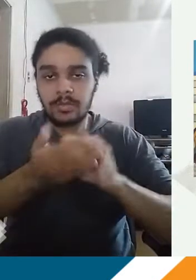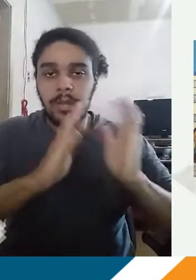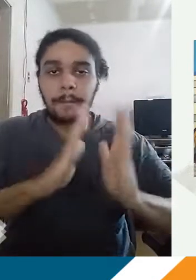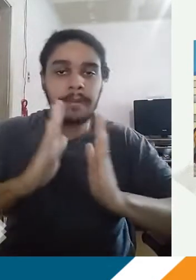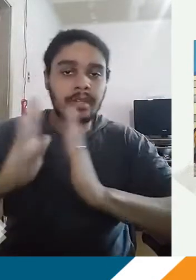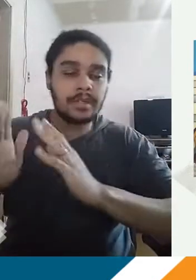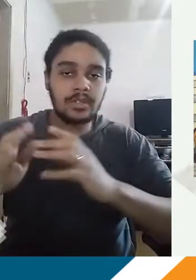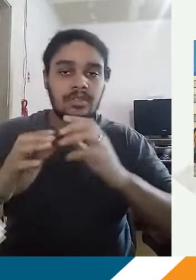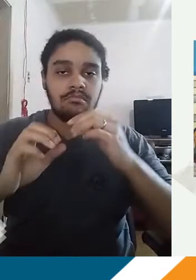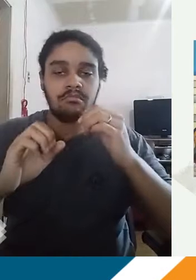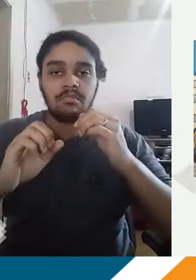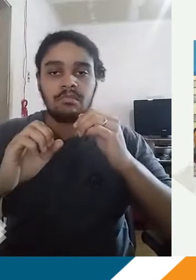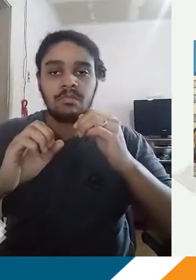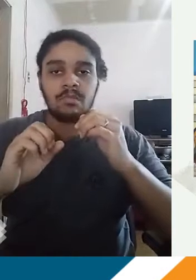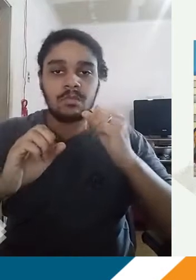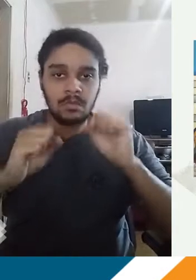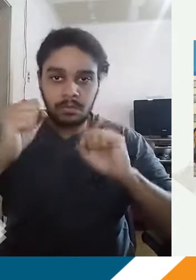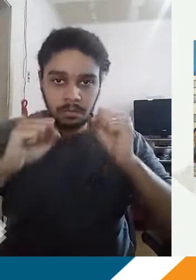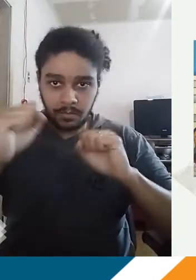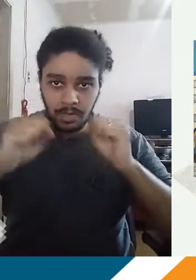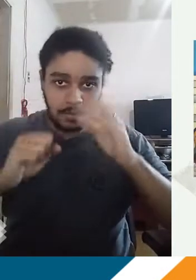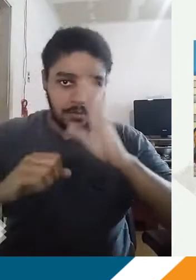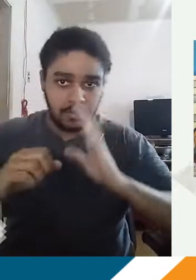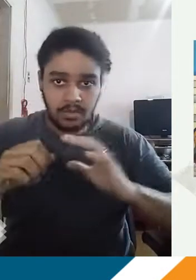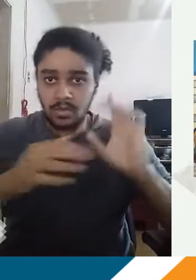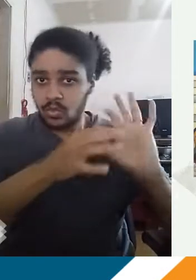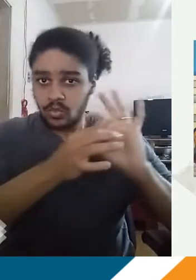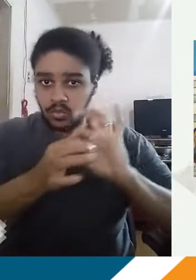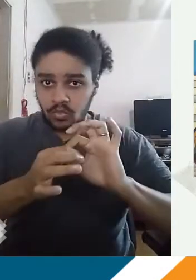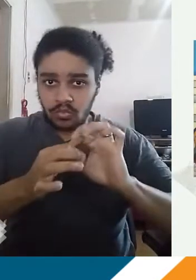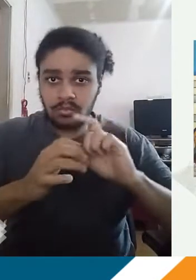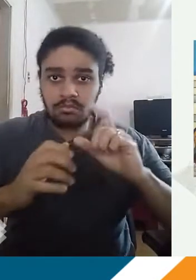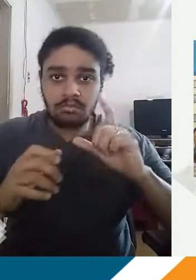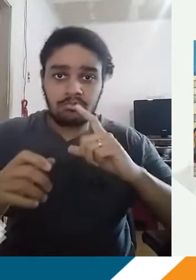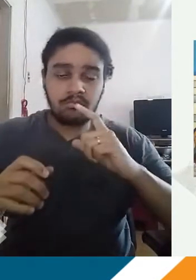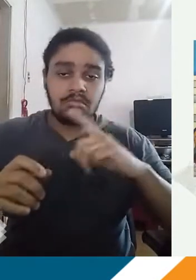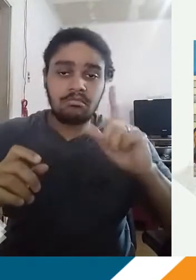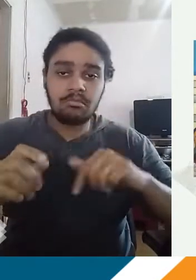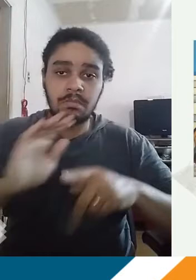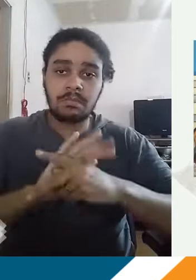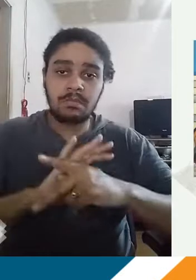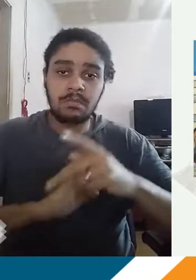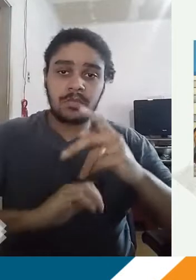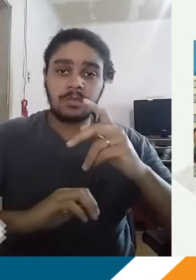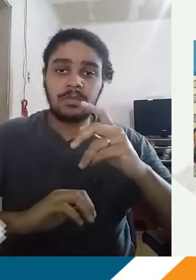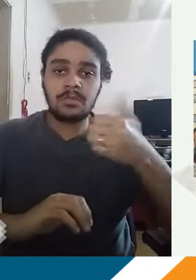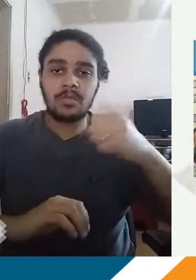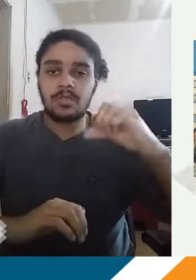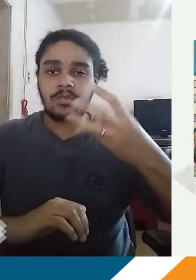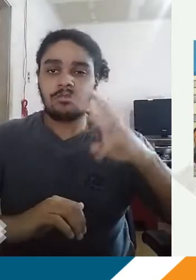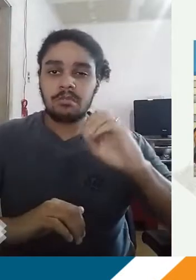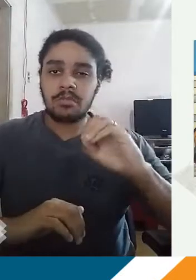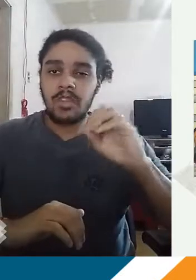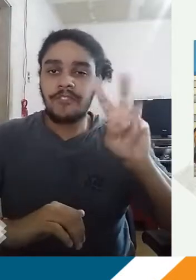o período de industrialização brasileira, lembrando que esse contexto é caracterizado pela industrialização ali e que começou em